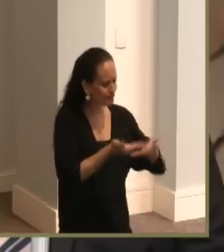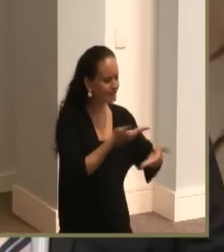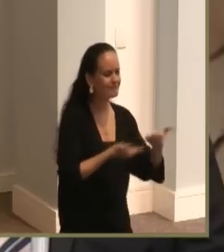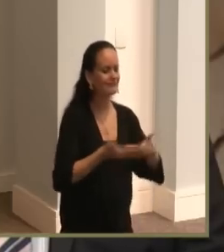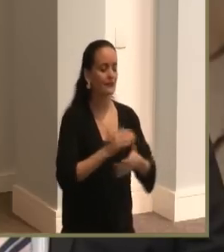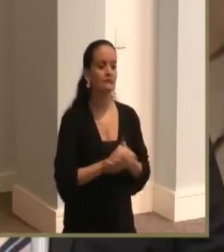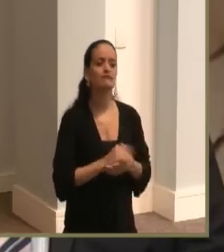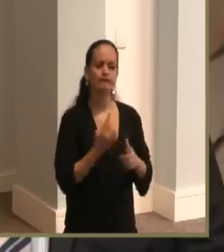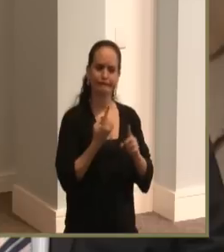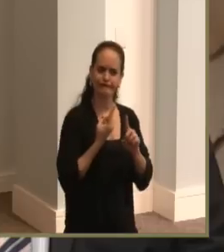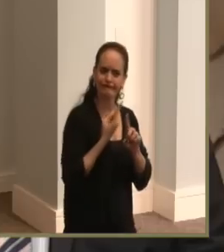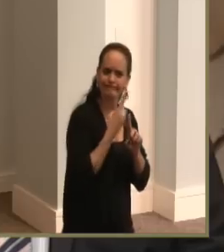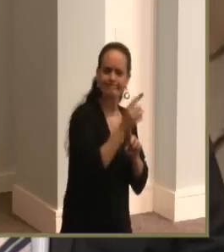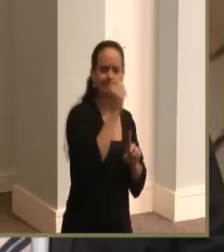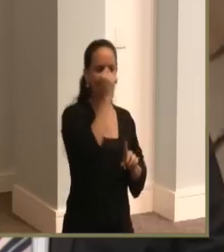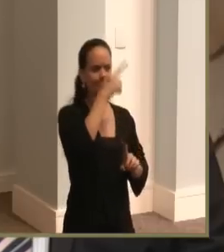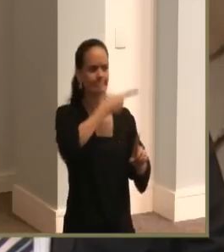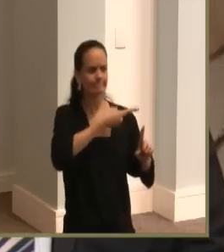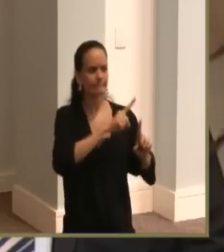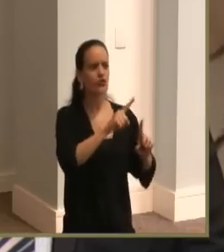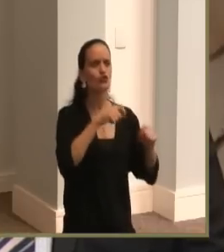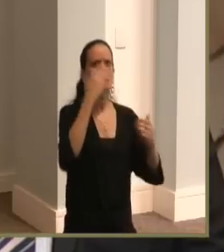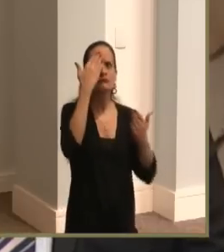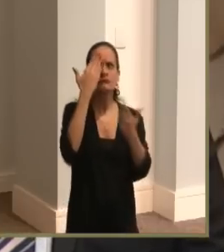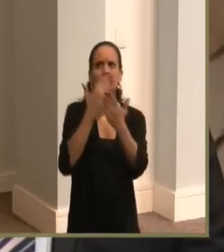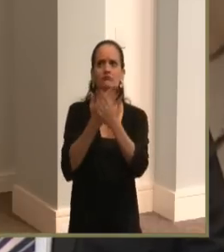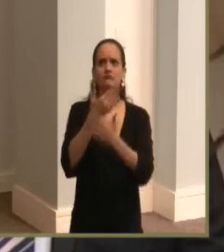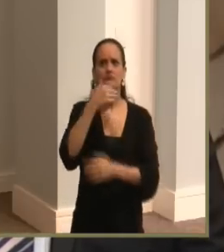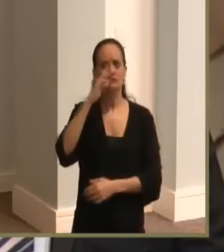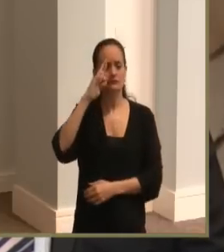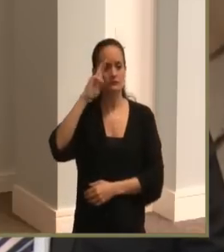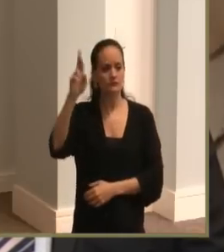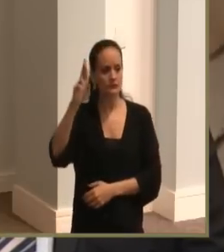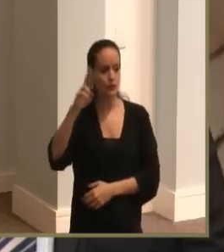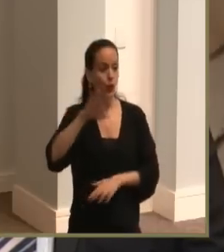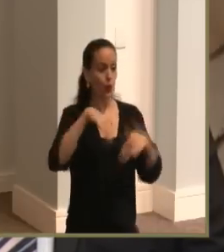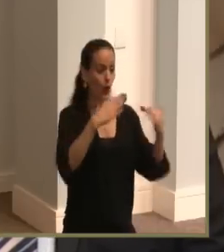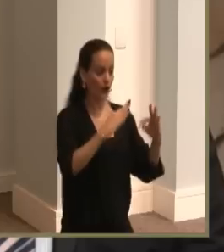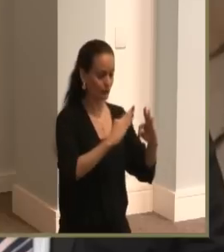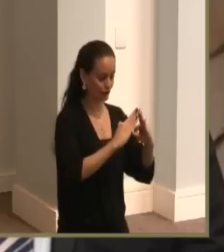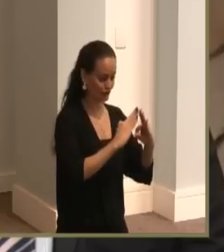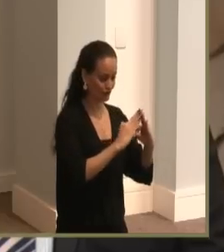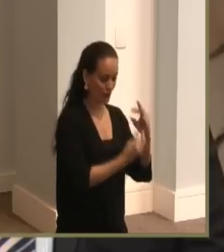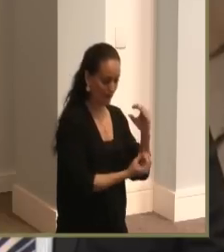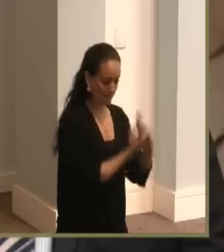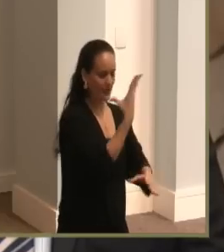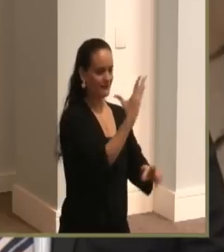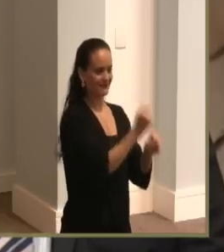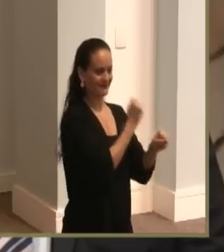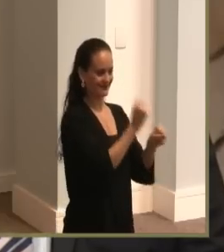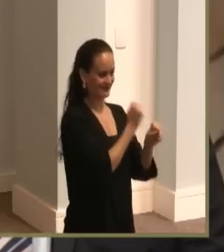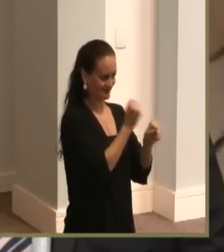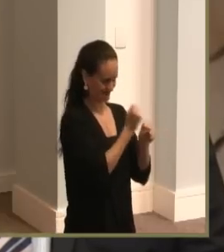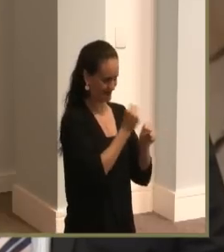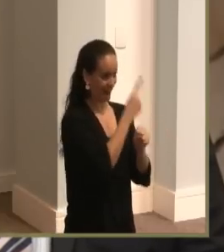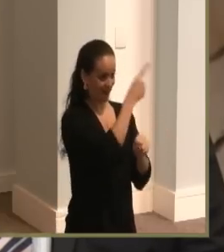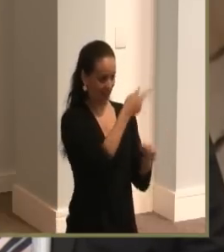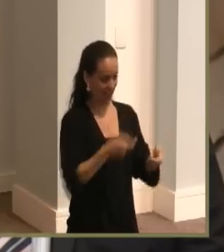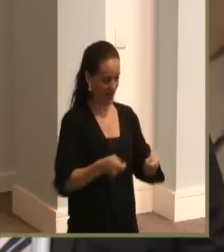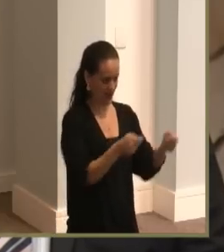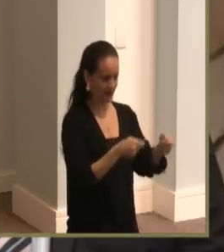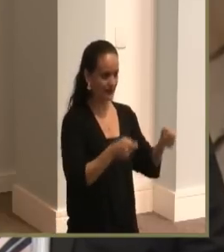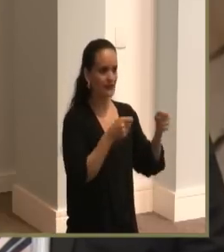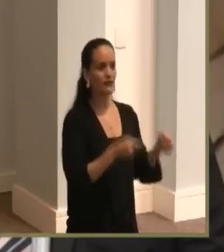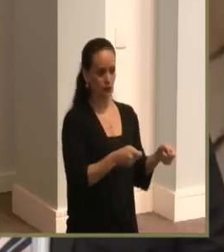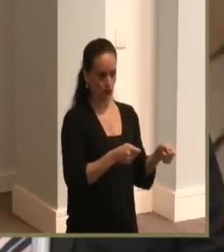é um desafio muito grande. Nós cremos no Senhor que quando estivermos ali com o nosso templo, ele será um dínamo irradiador, não somente da palavra